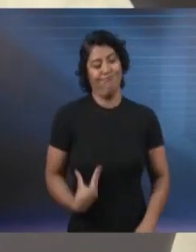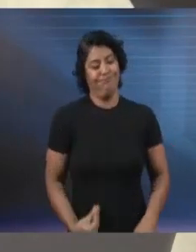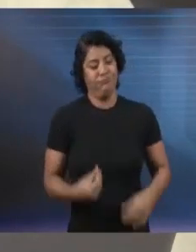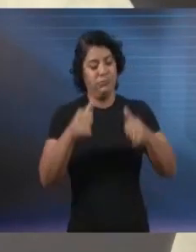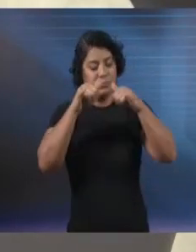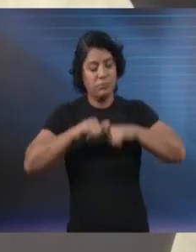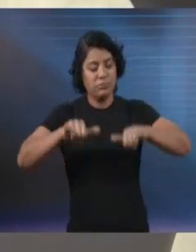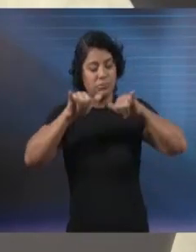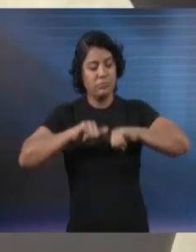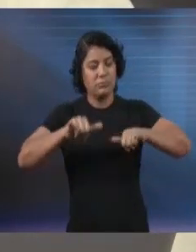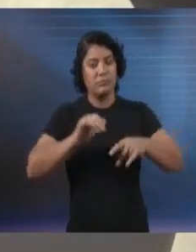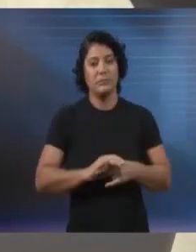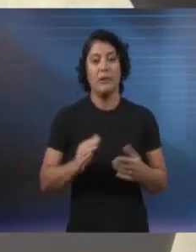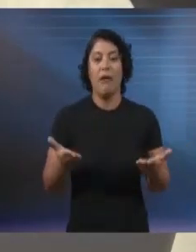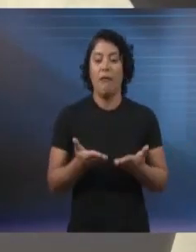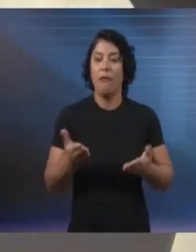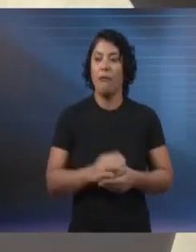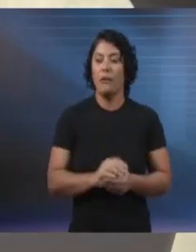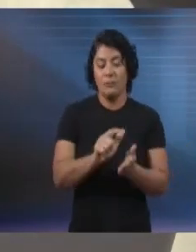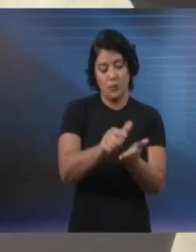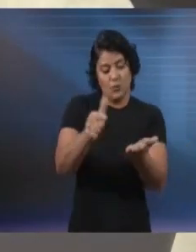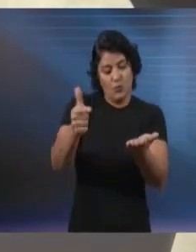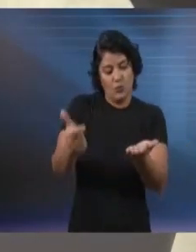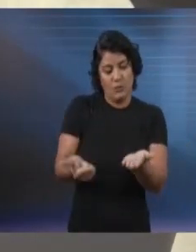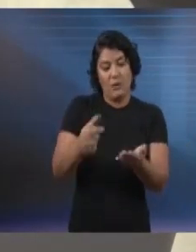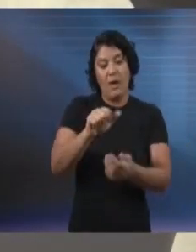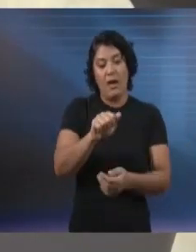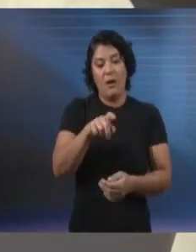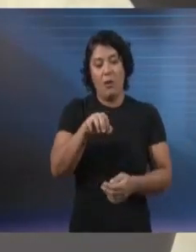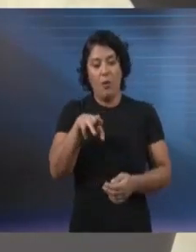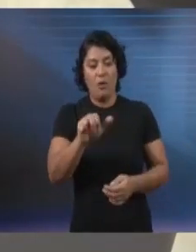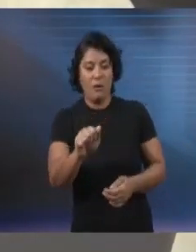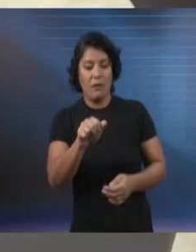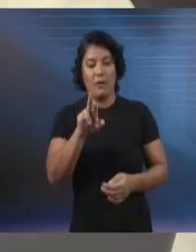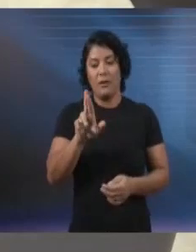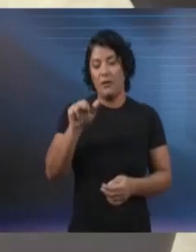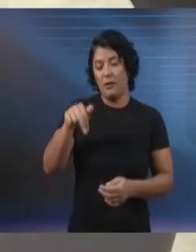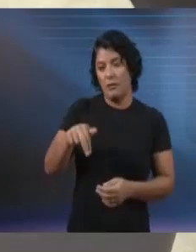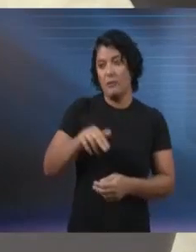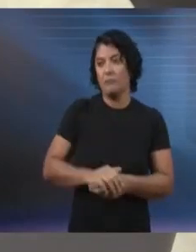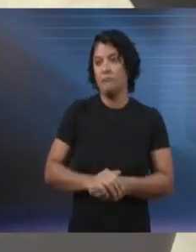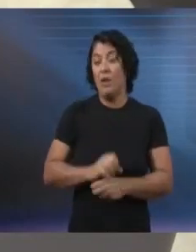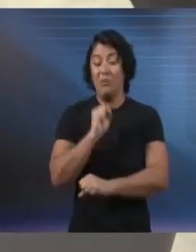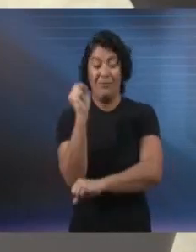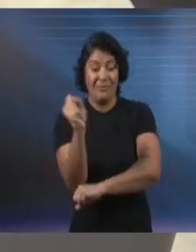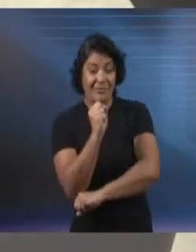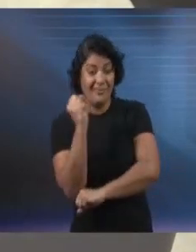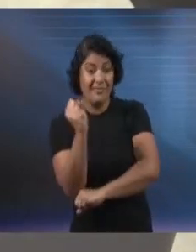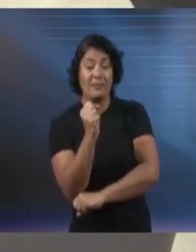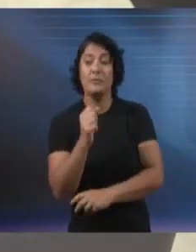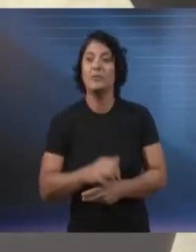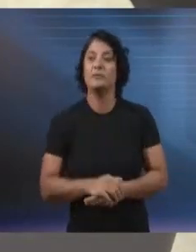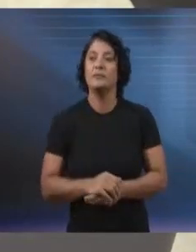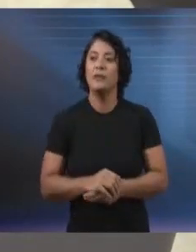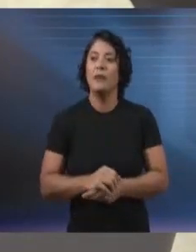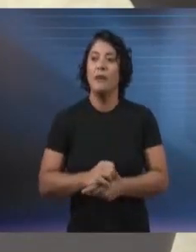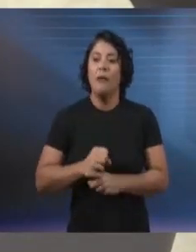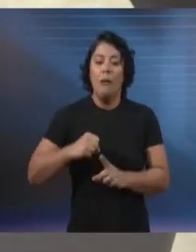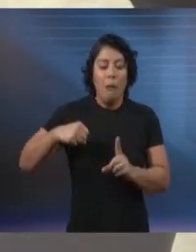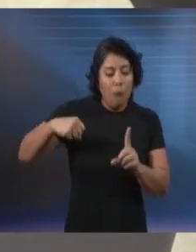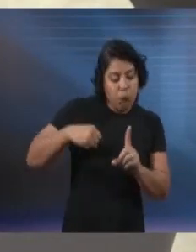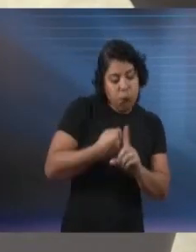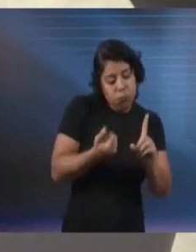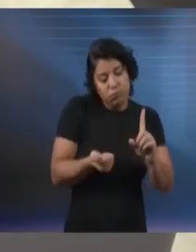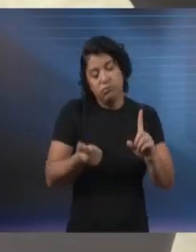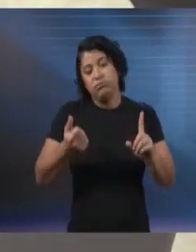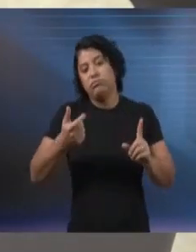publicada agora no jornal Agora RN, que relata o drama dos acidentes de moto